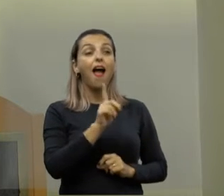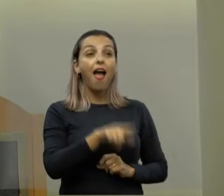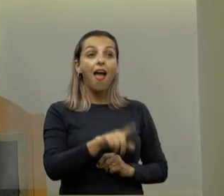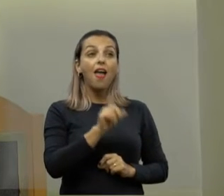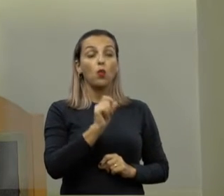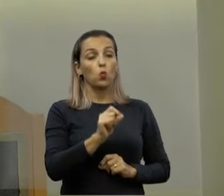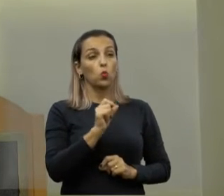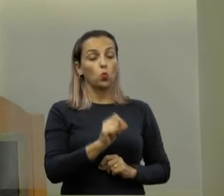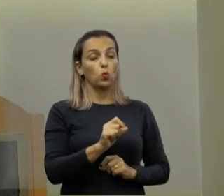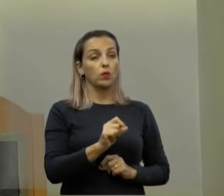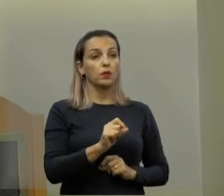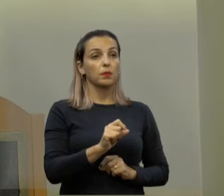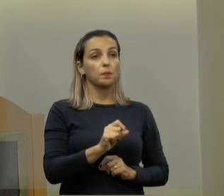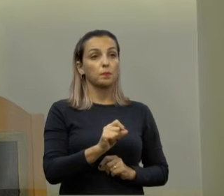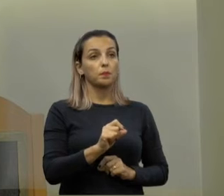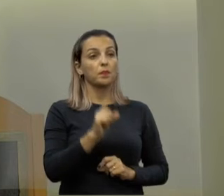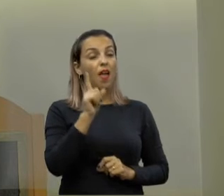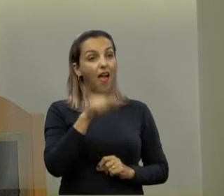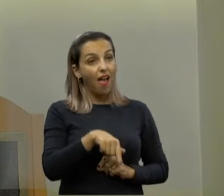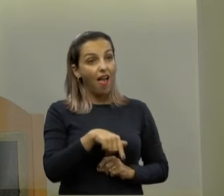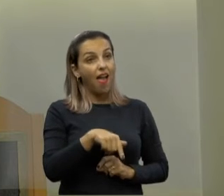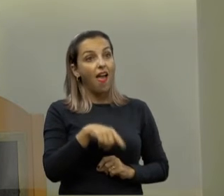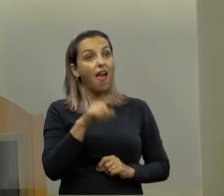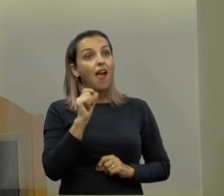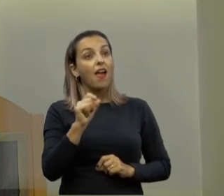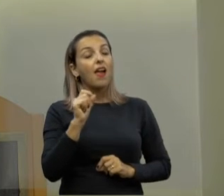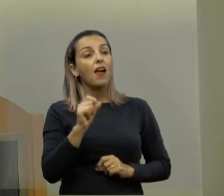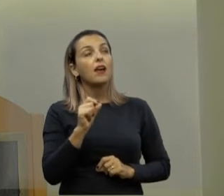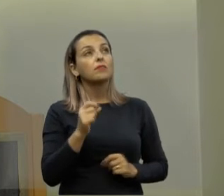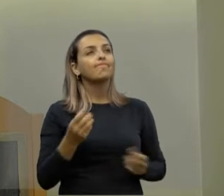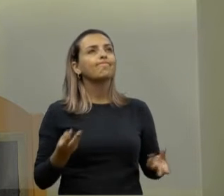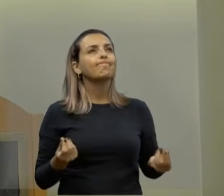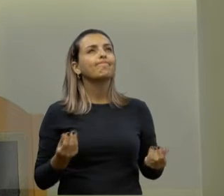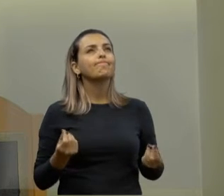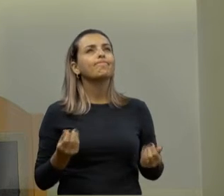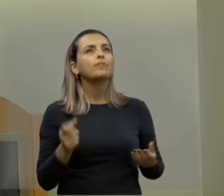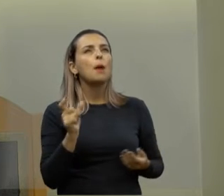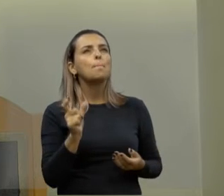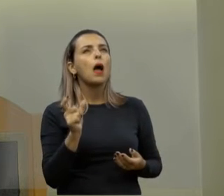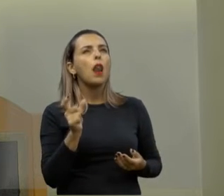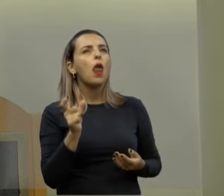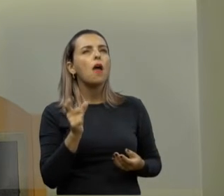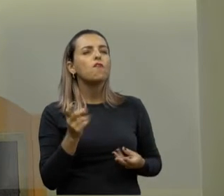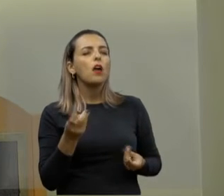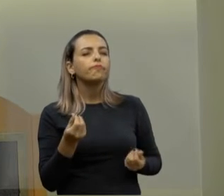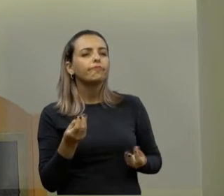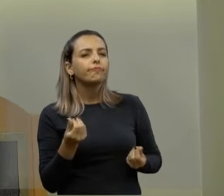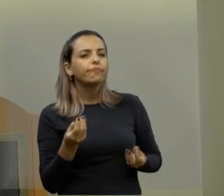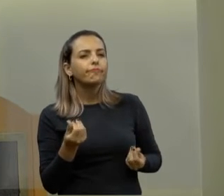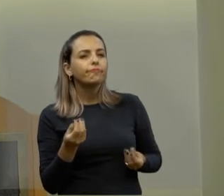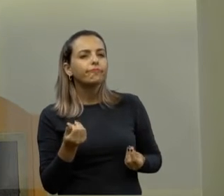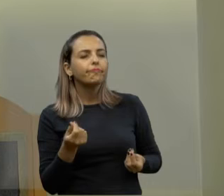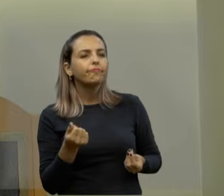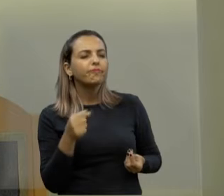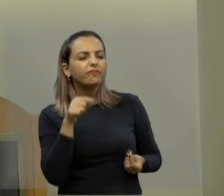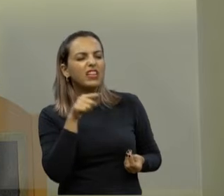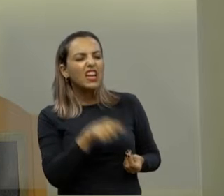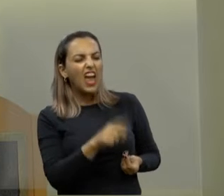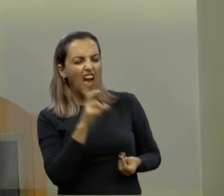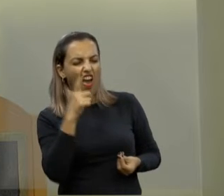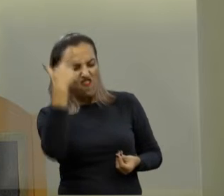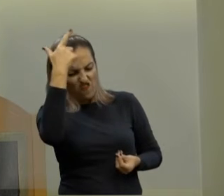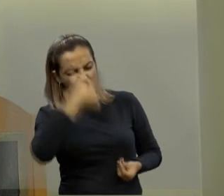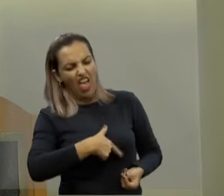é uma é uma que que é uma palavra que eu vou falar e ali é muito